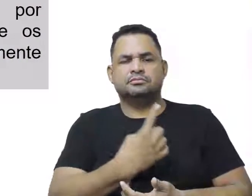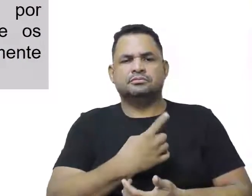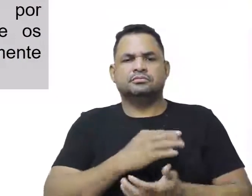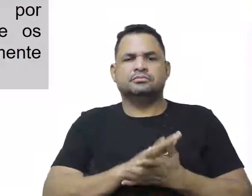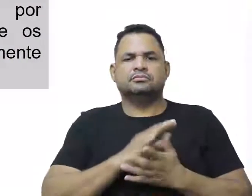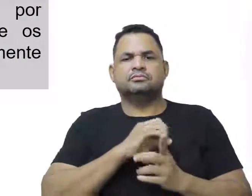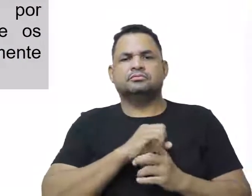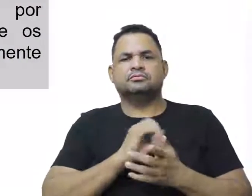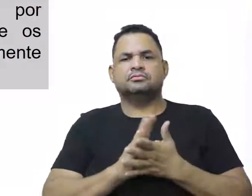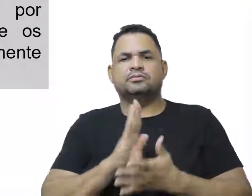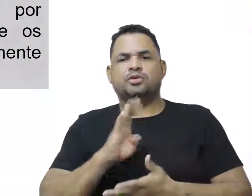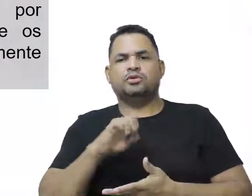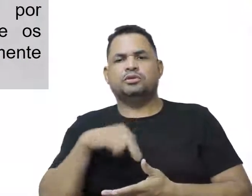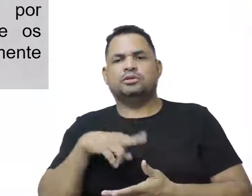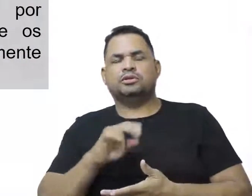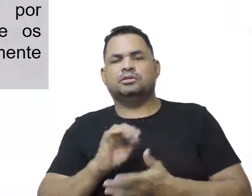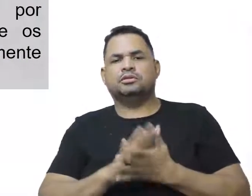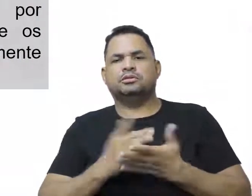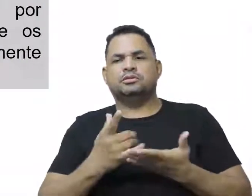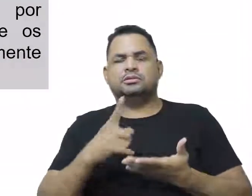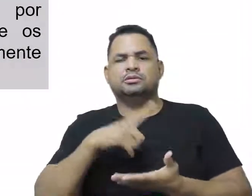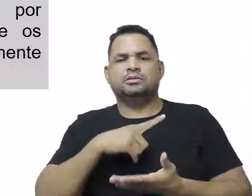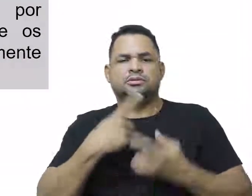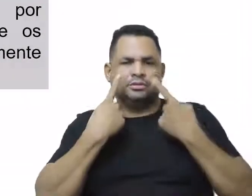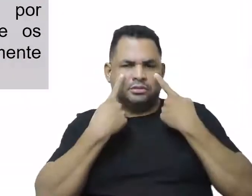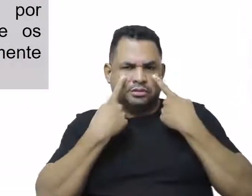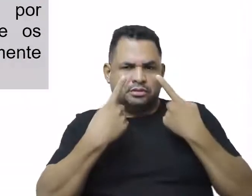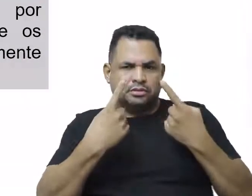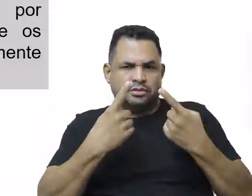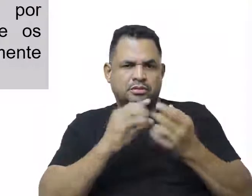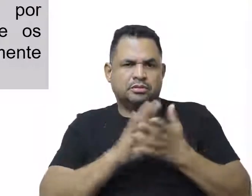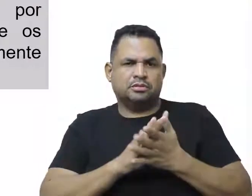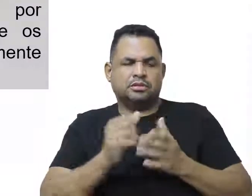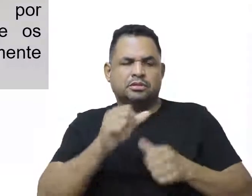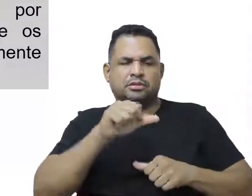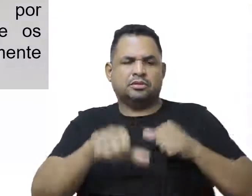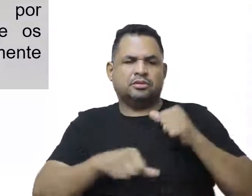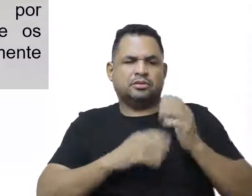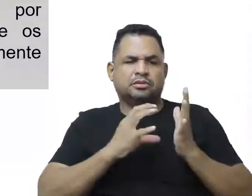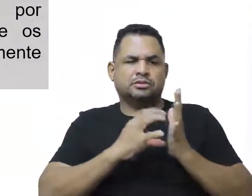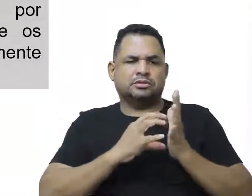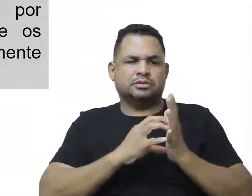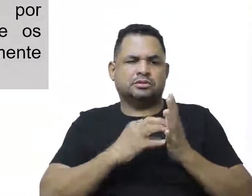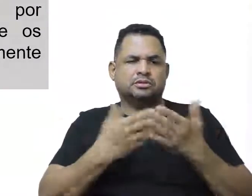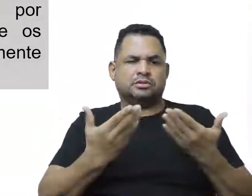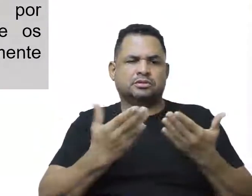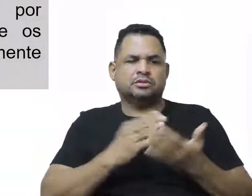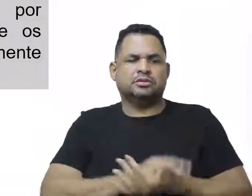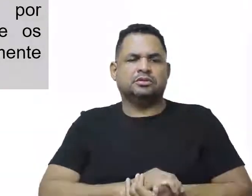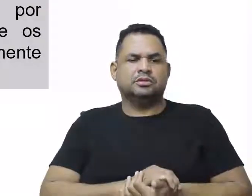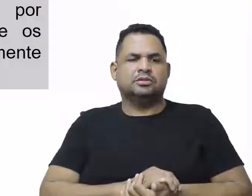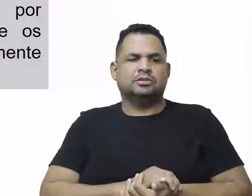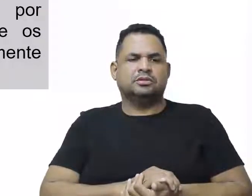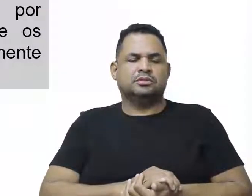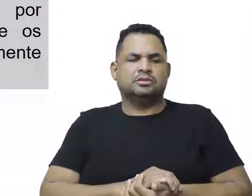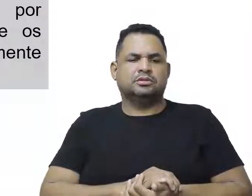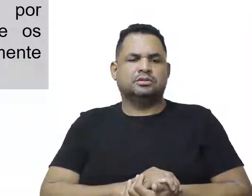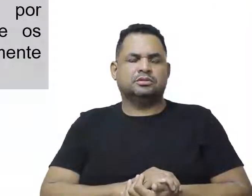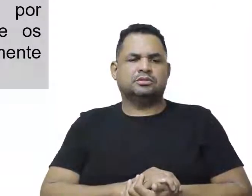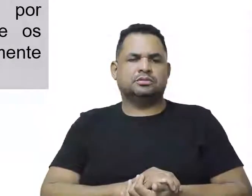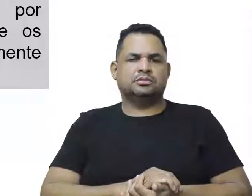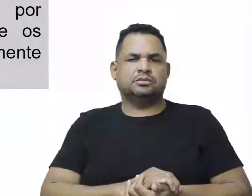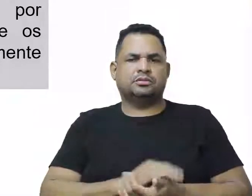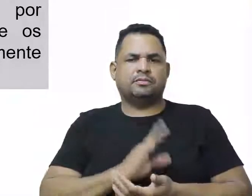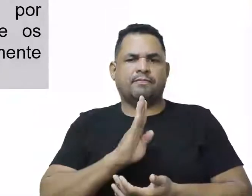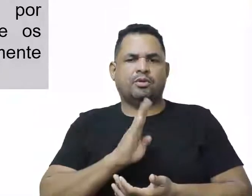o bourdier né que lhe lançou um olhar para as trocas simbólicas Então esse essa palavrinha fundamental